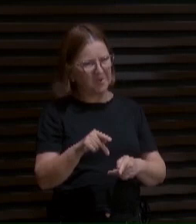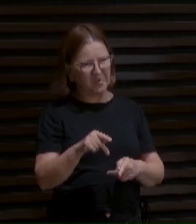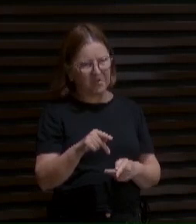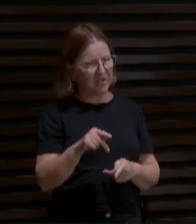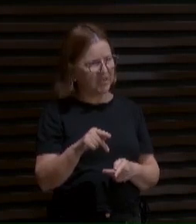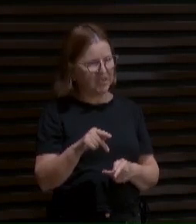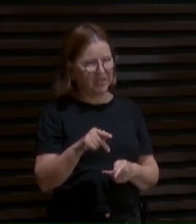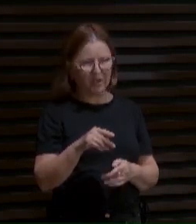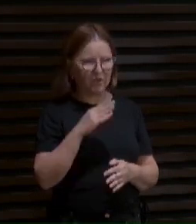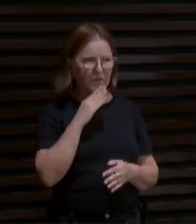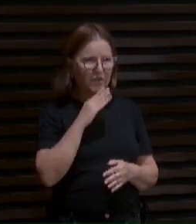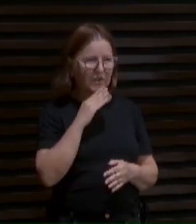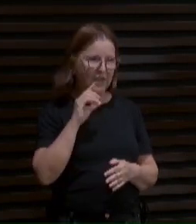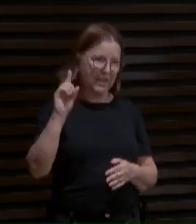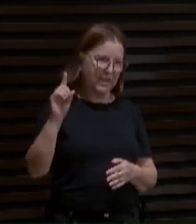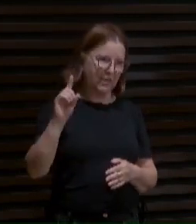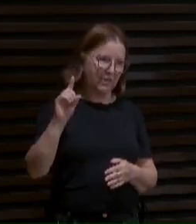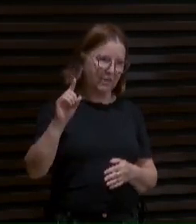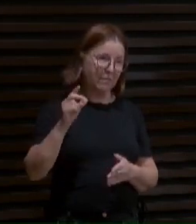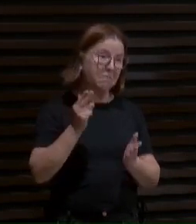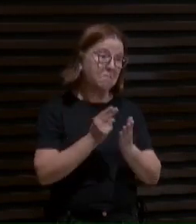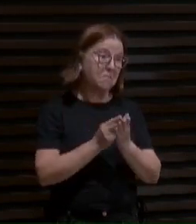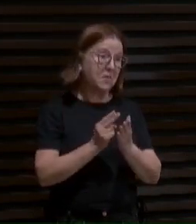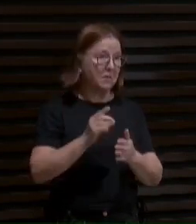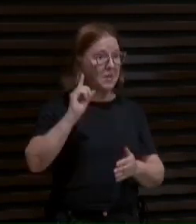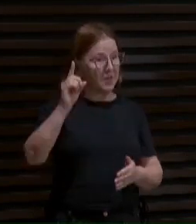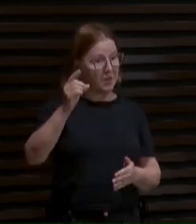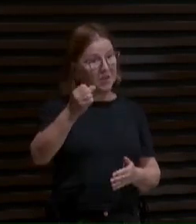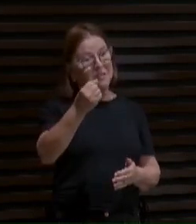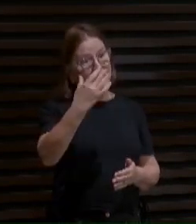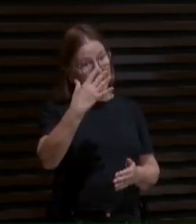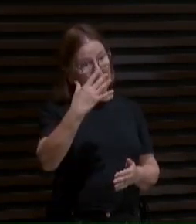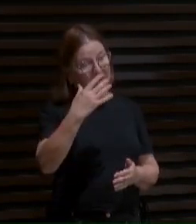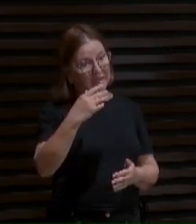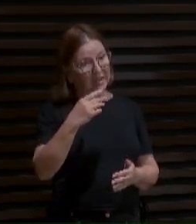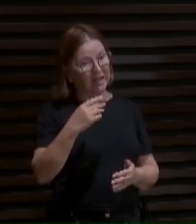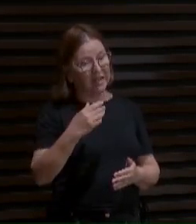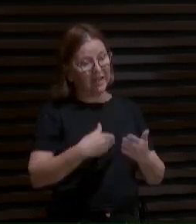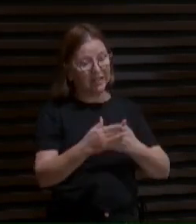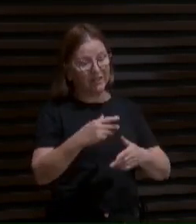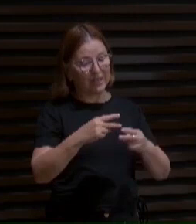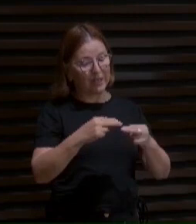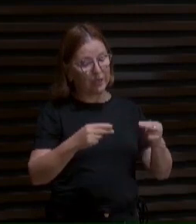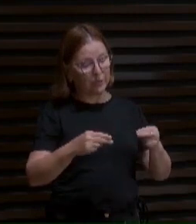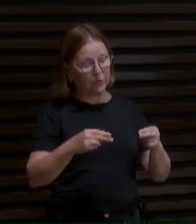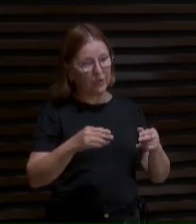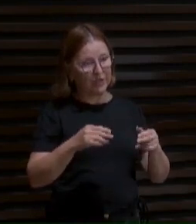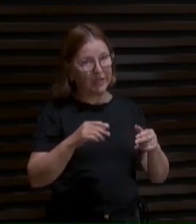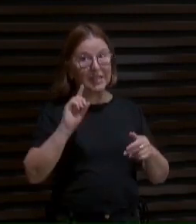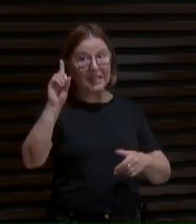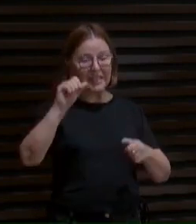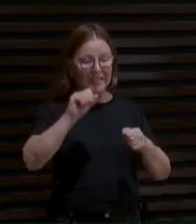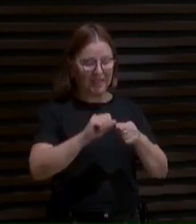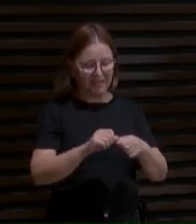não conheceram a Deus, apesar de Deus se revelar através das coisas que foram criadas.